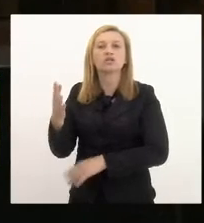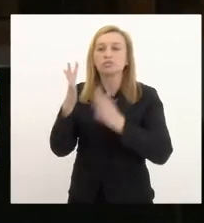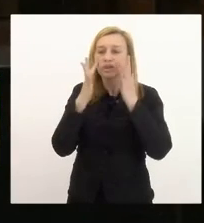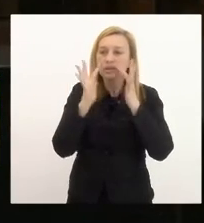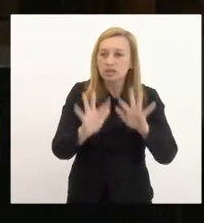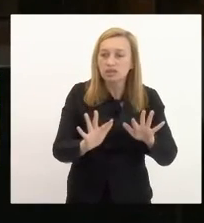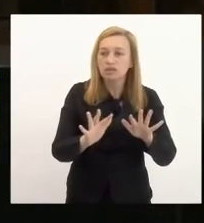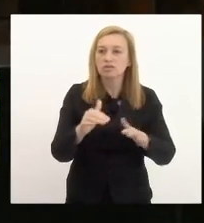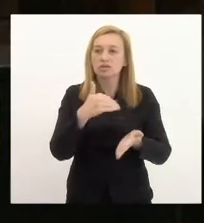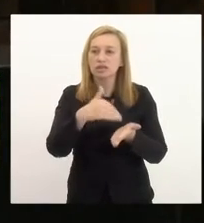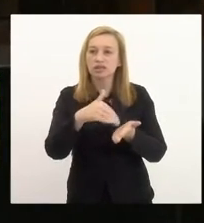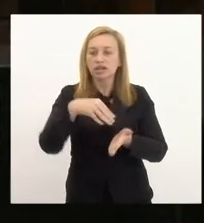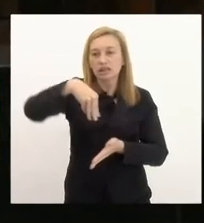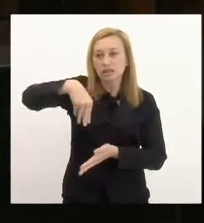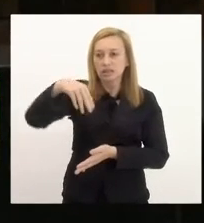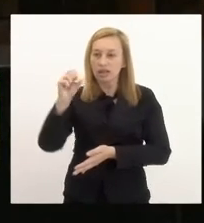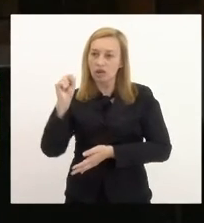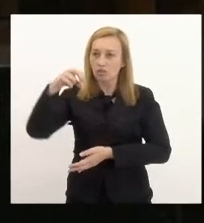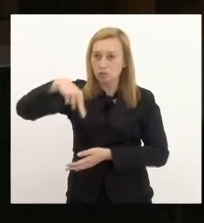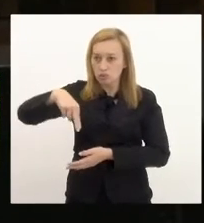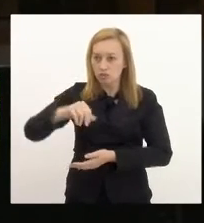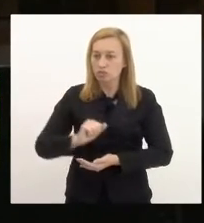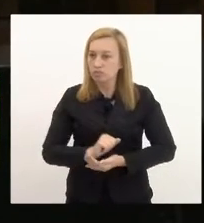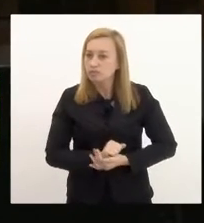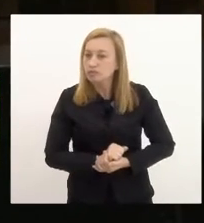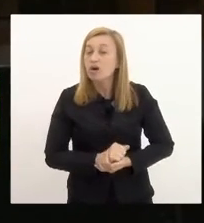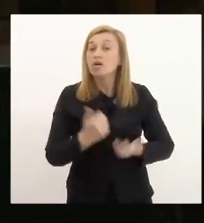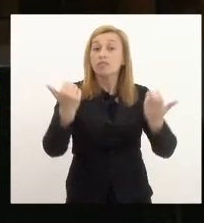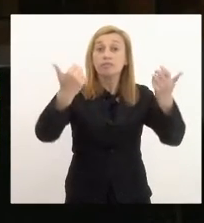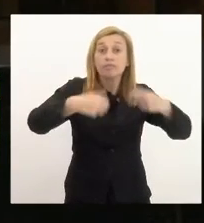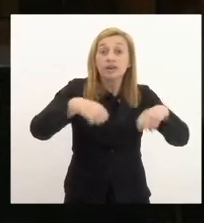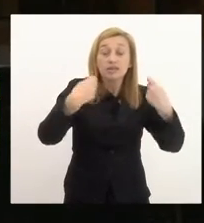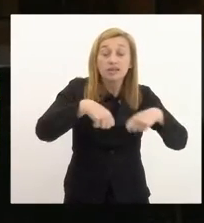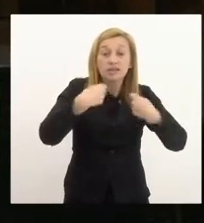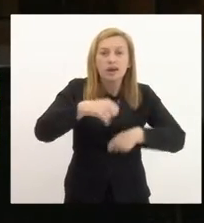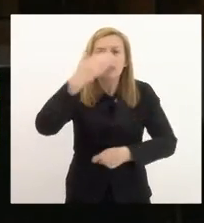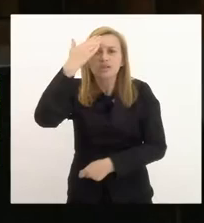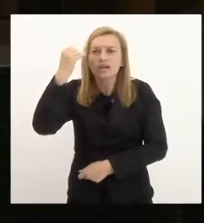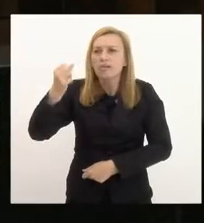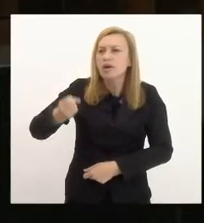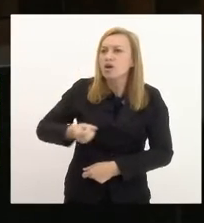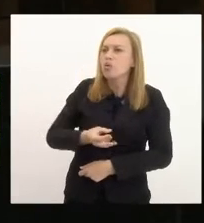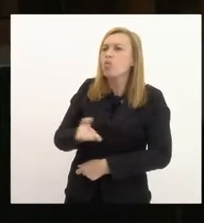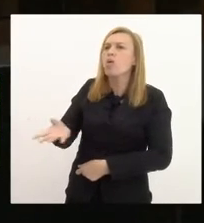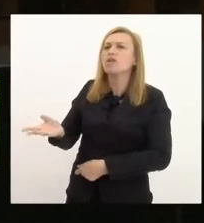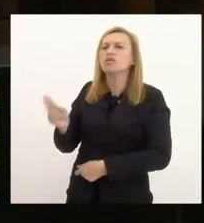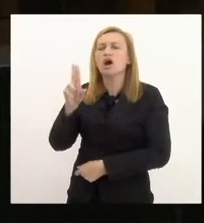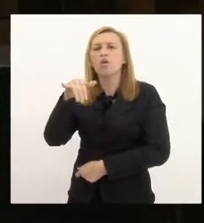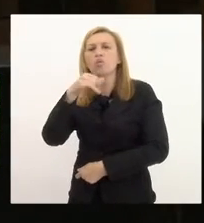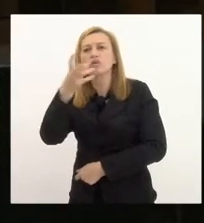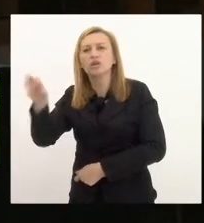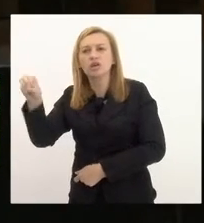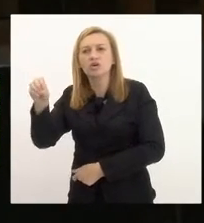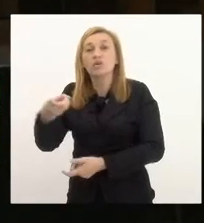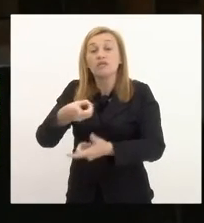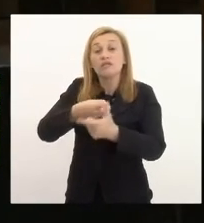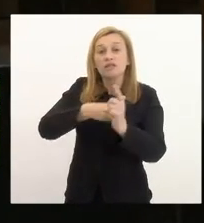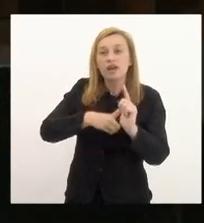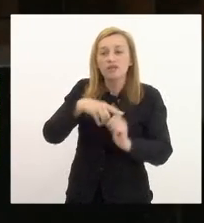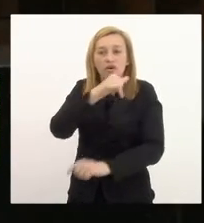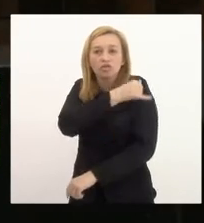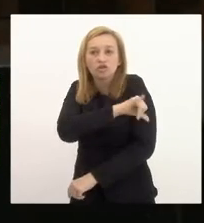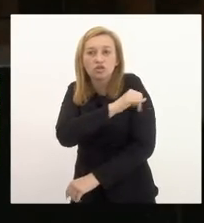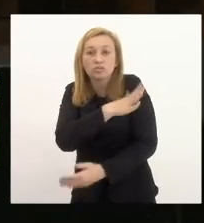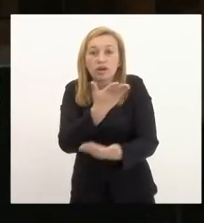do secretário Nelson Rocha precisamos saber quanto a união deve ao Rio de Janeiro